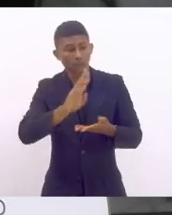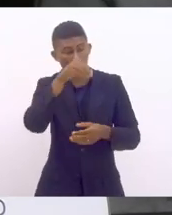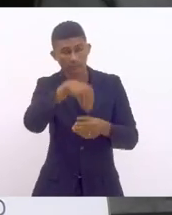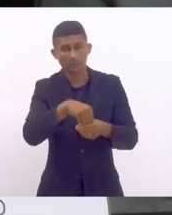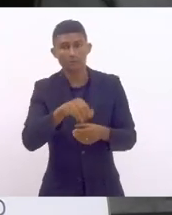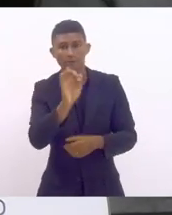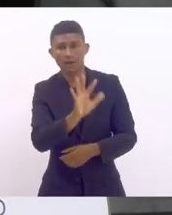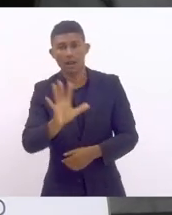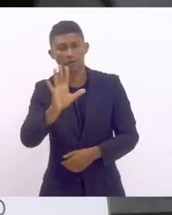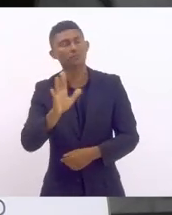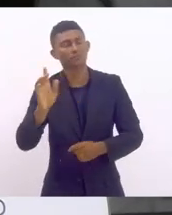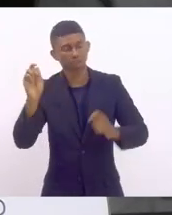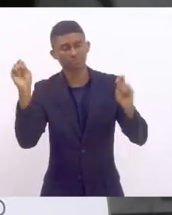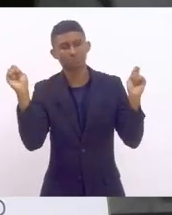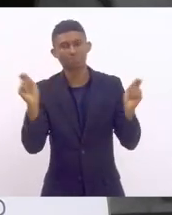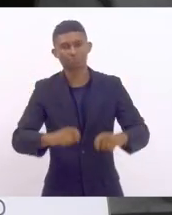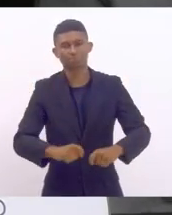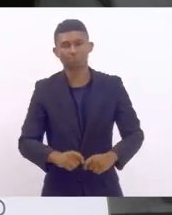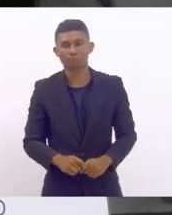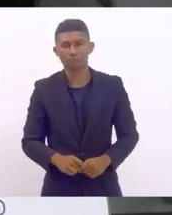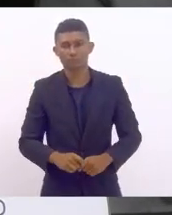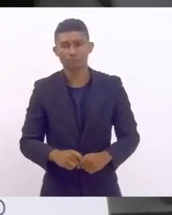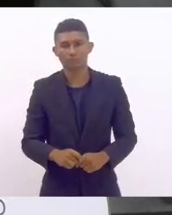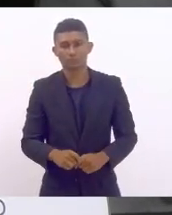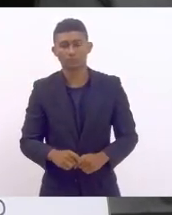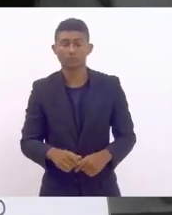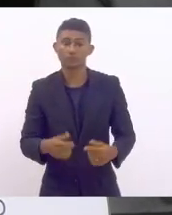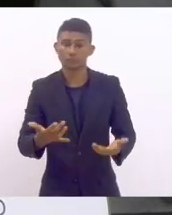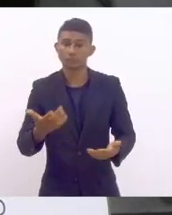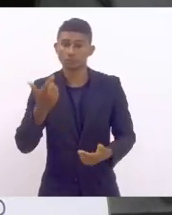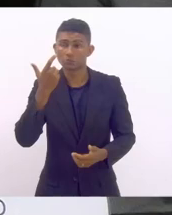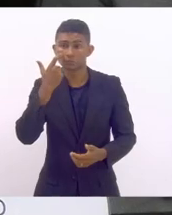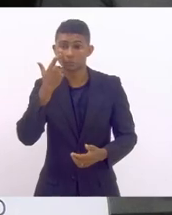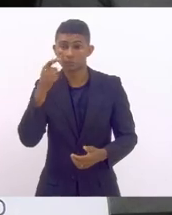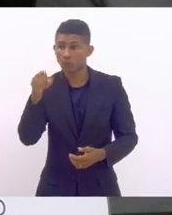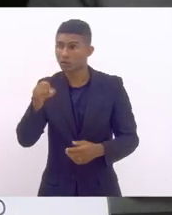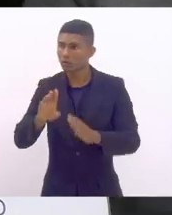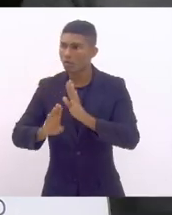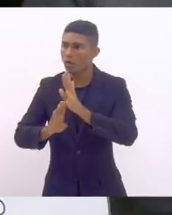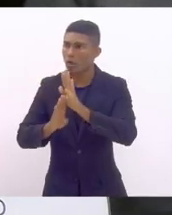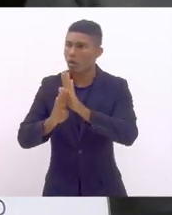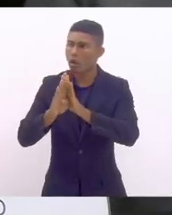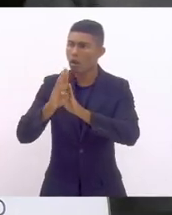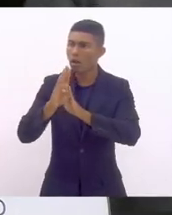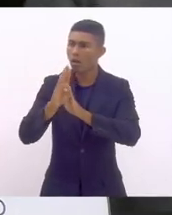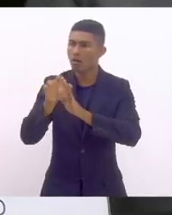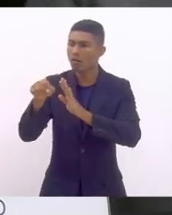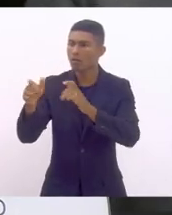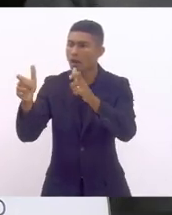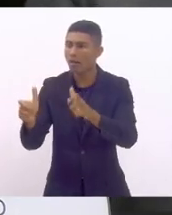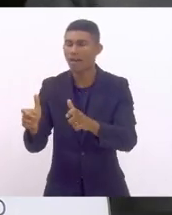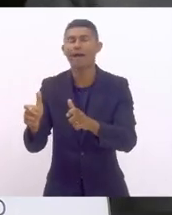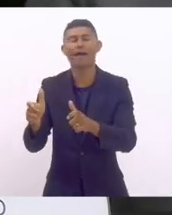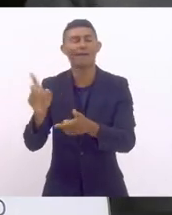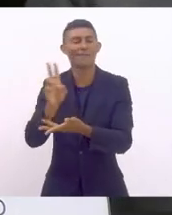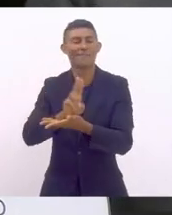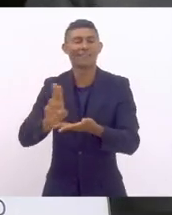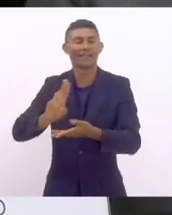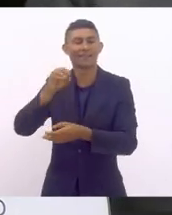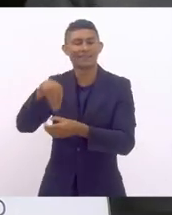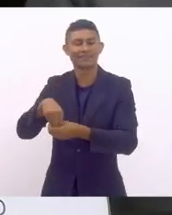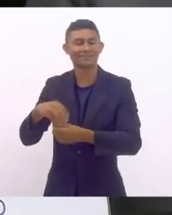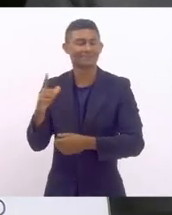federais Então pode ver aonde o para crescendo geograficamente tem essas características